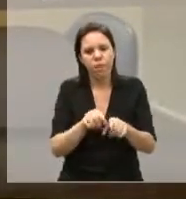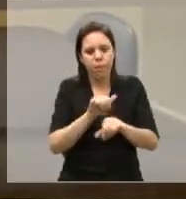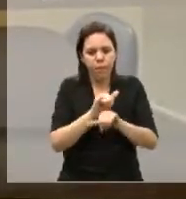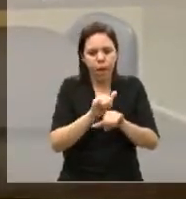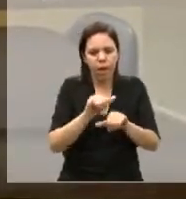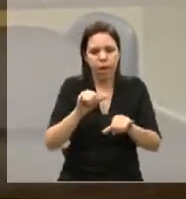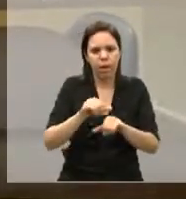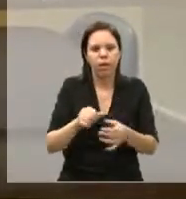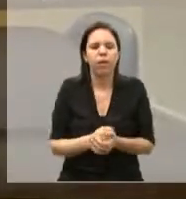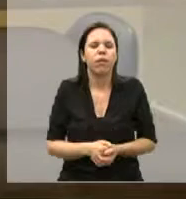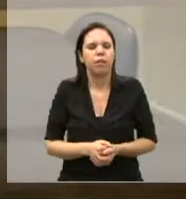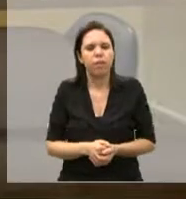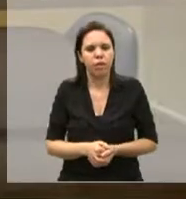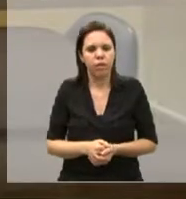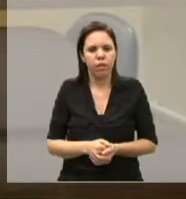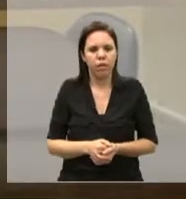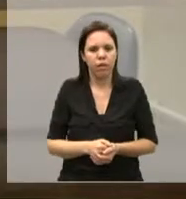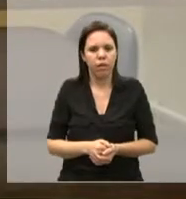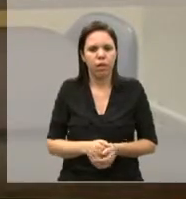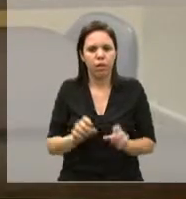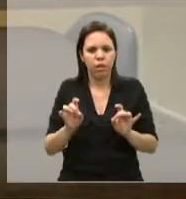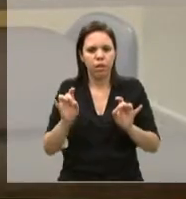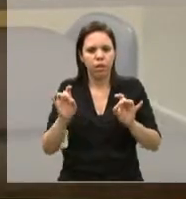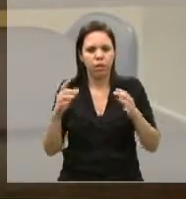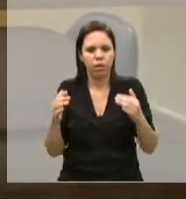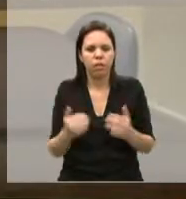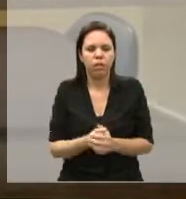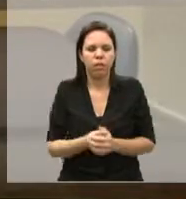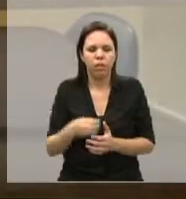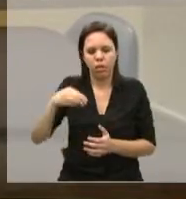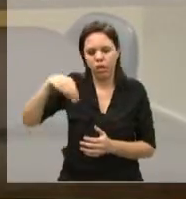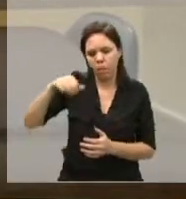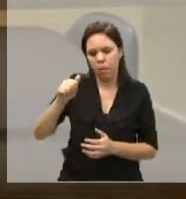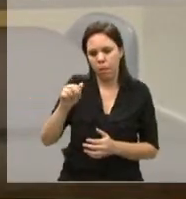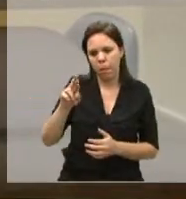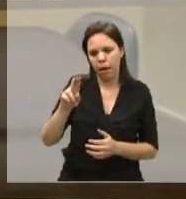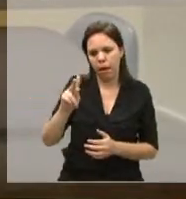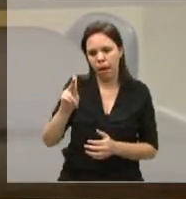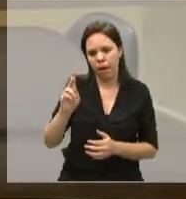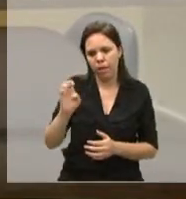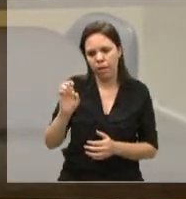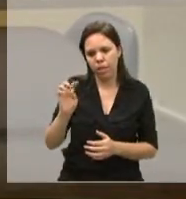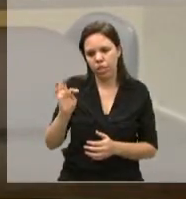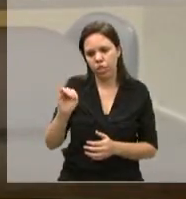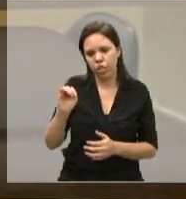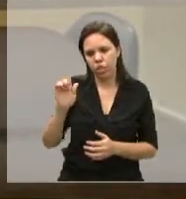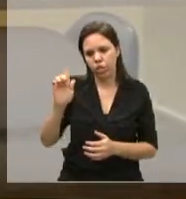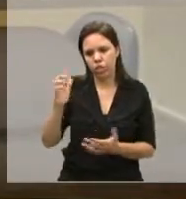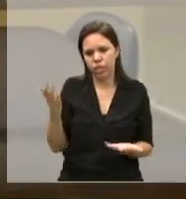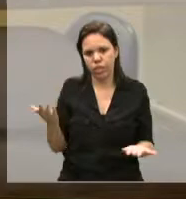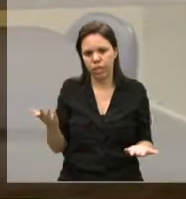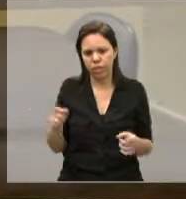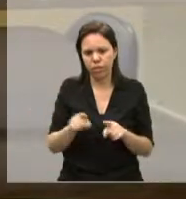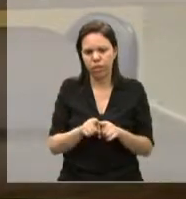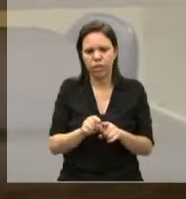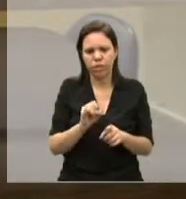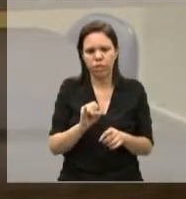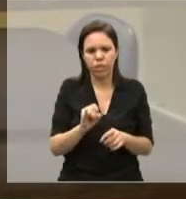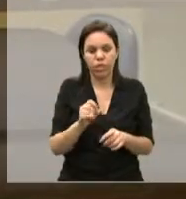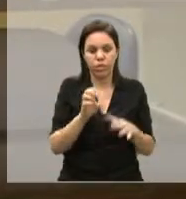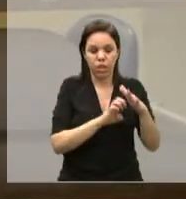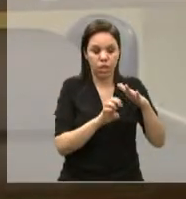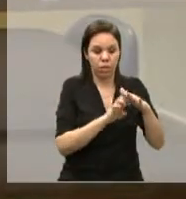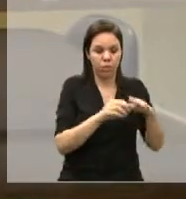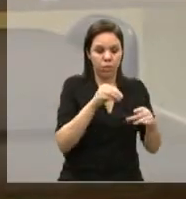marketing. A grande beleza de uma especialização em finanças e marketing, você consegue identificar, por exemplo, num balanço de uma